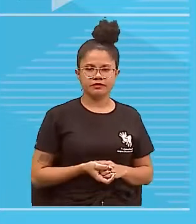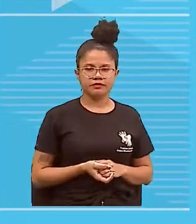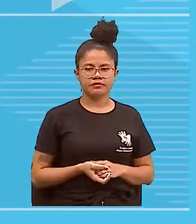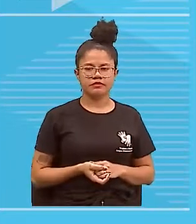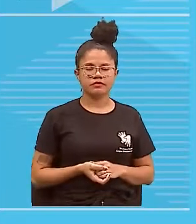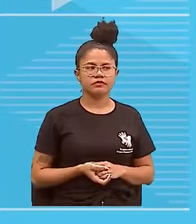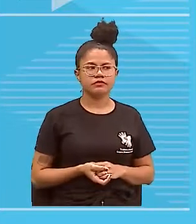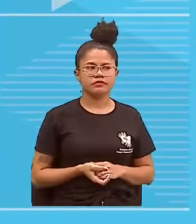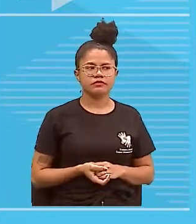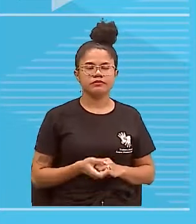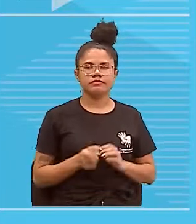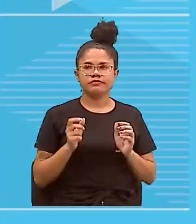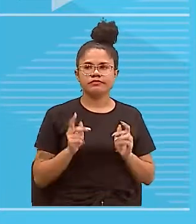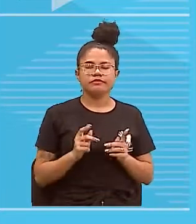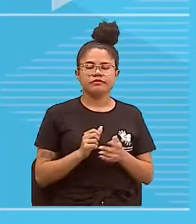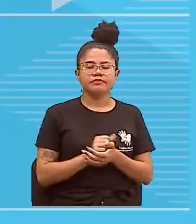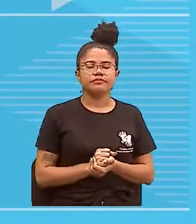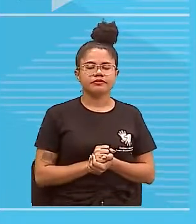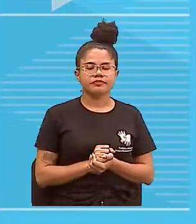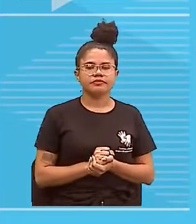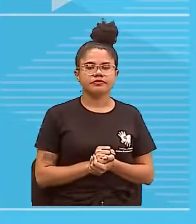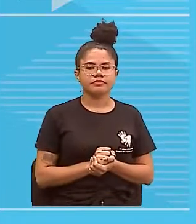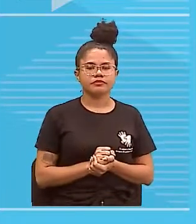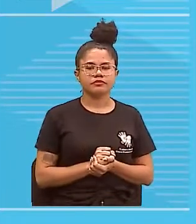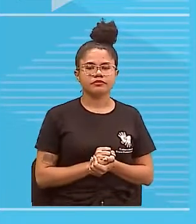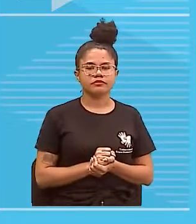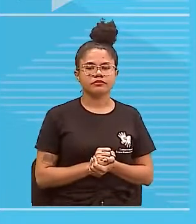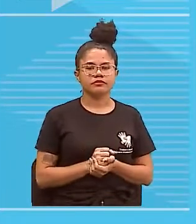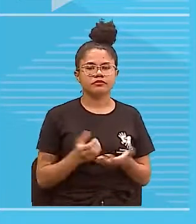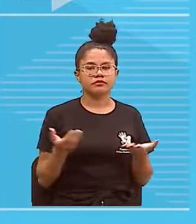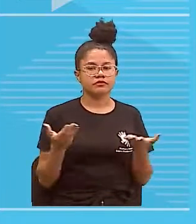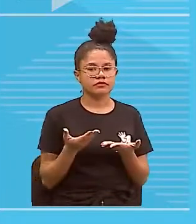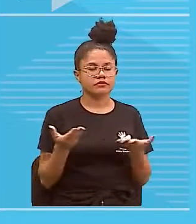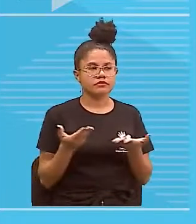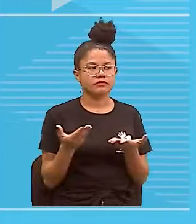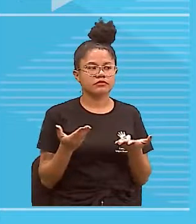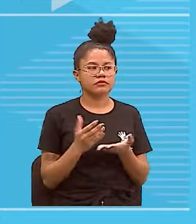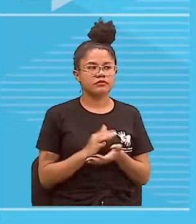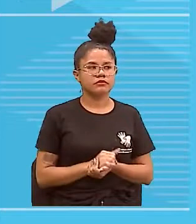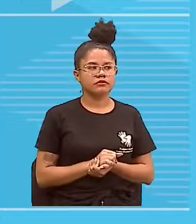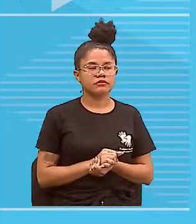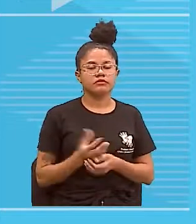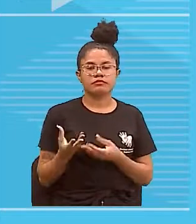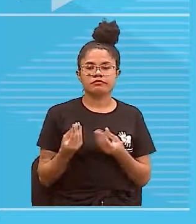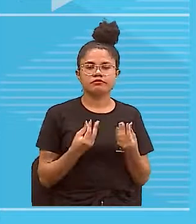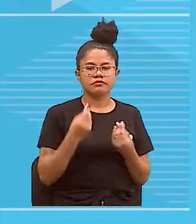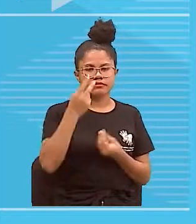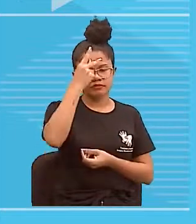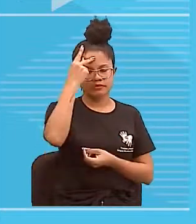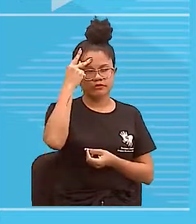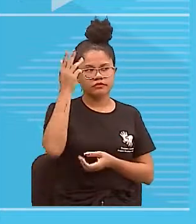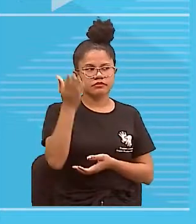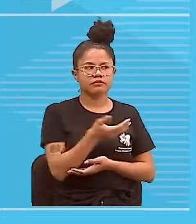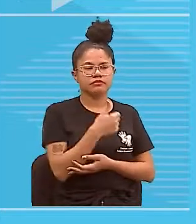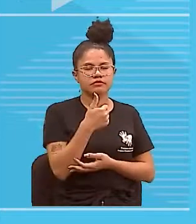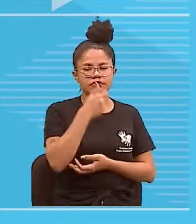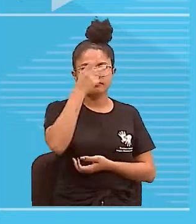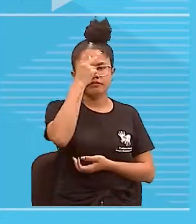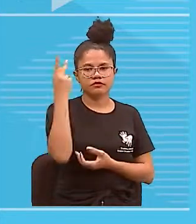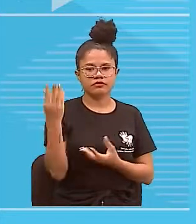e pronto e agora eu vou para o plural primeira pessoa do plural na